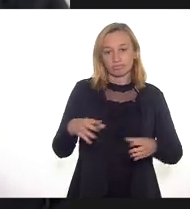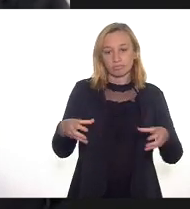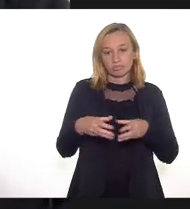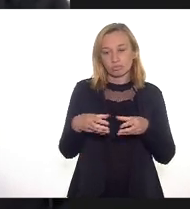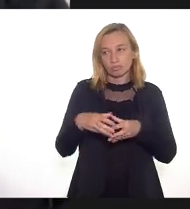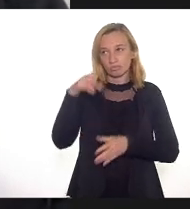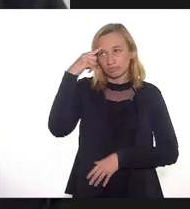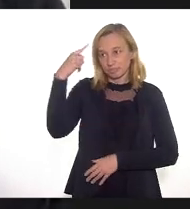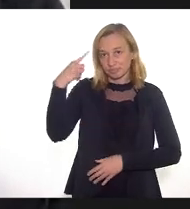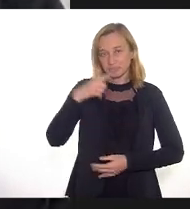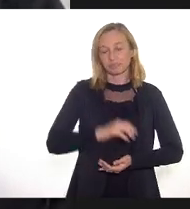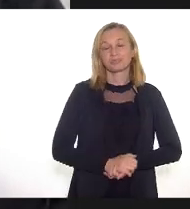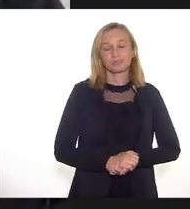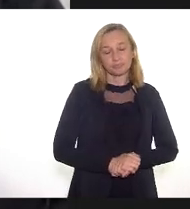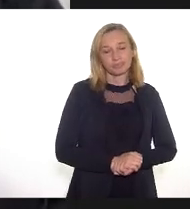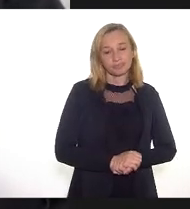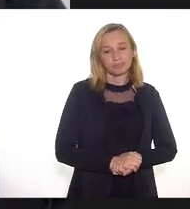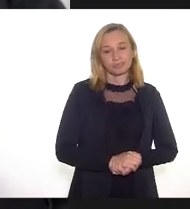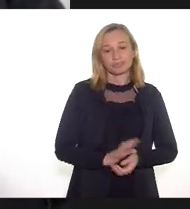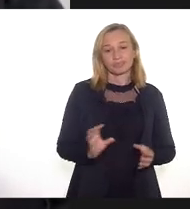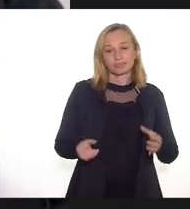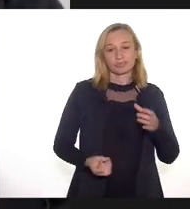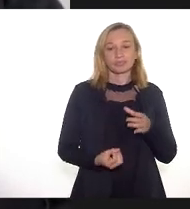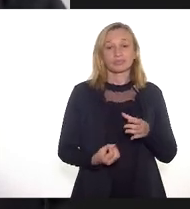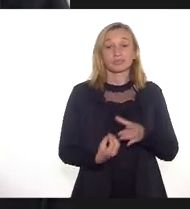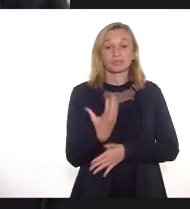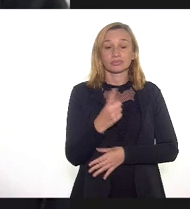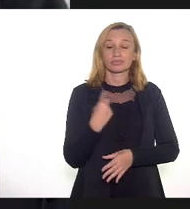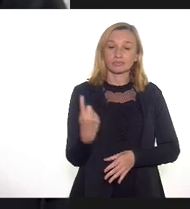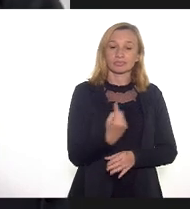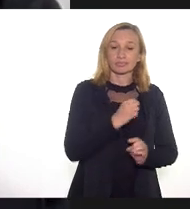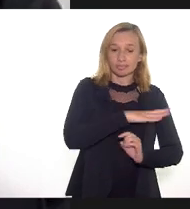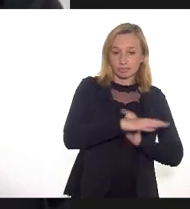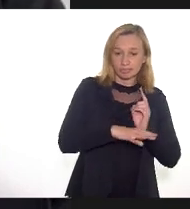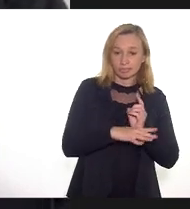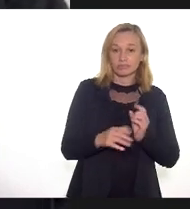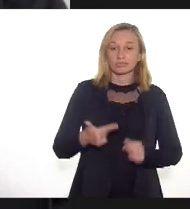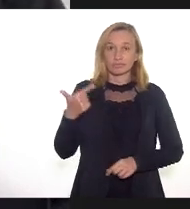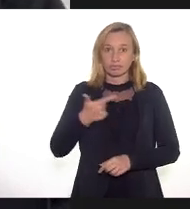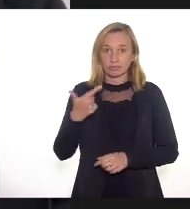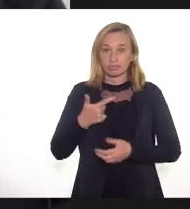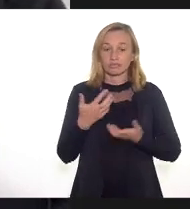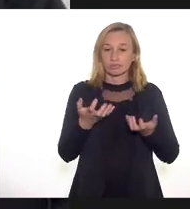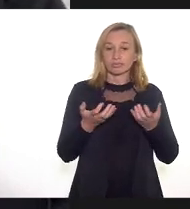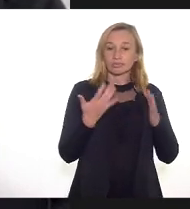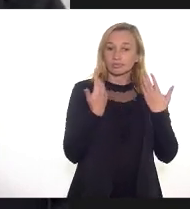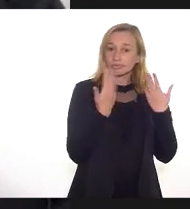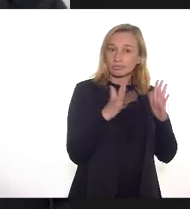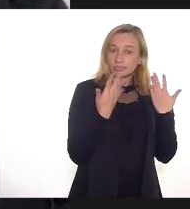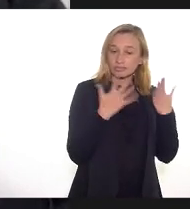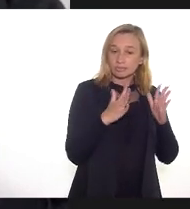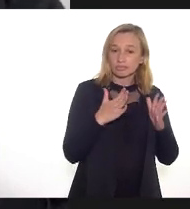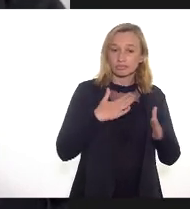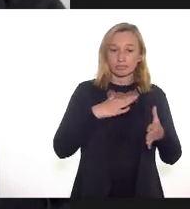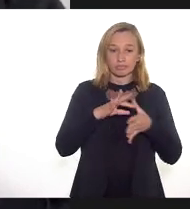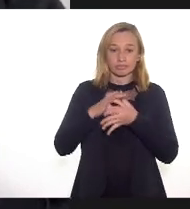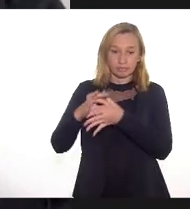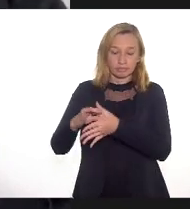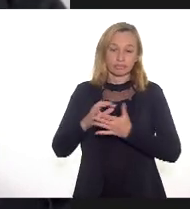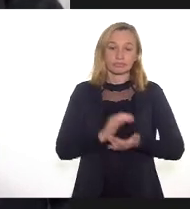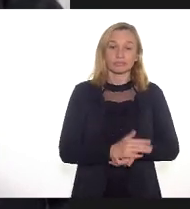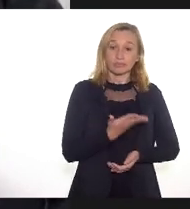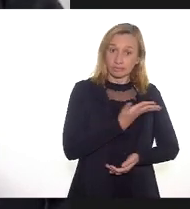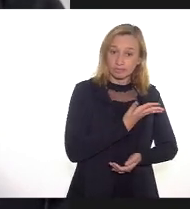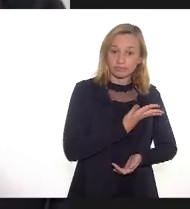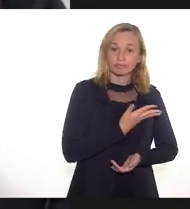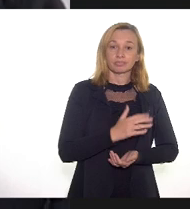de ideias que formam a nossa sociedade. Em segundo lugar, queria parabenizar o meu líder, meu